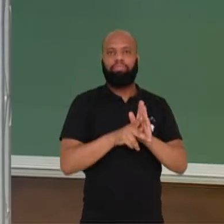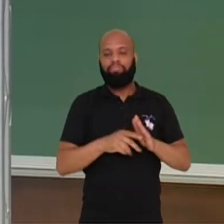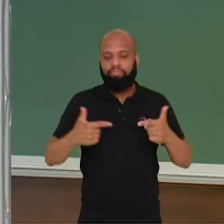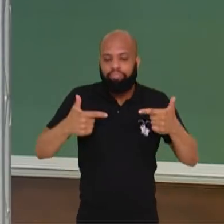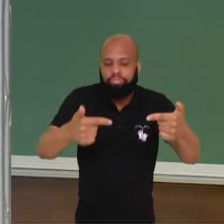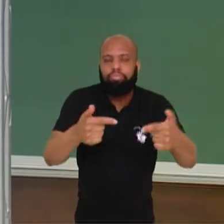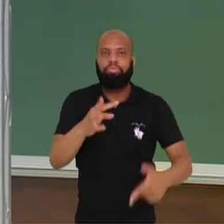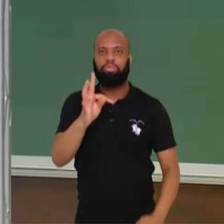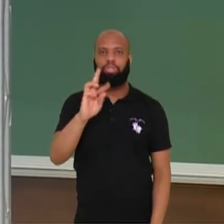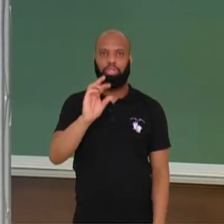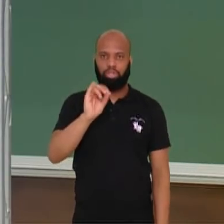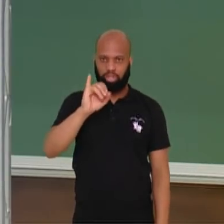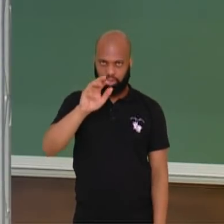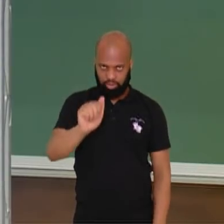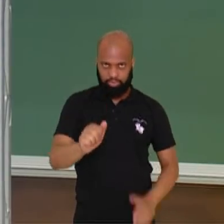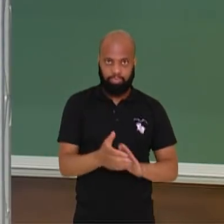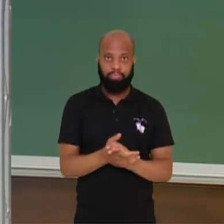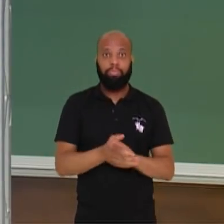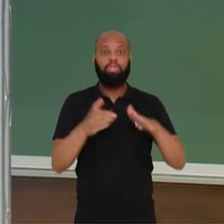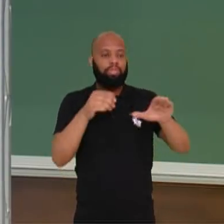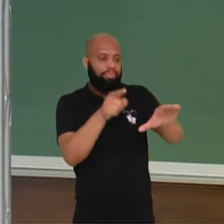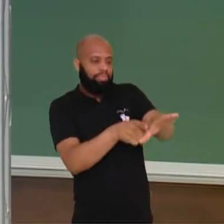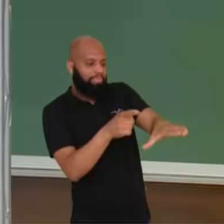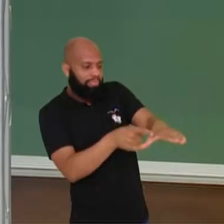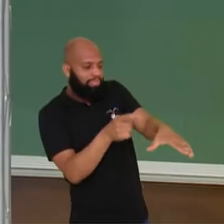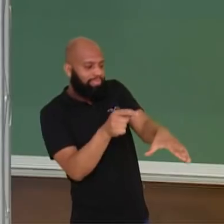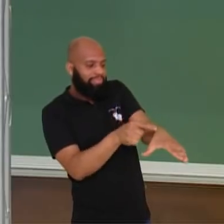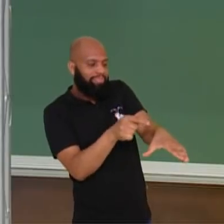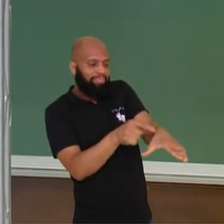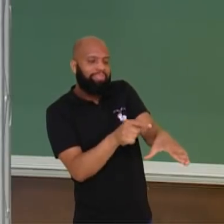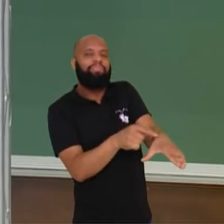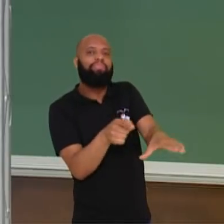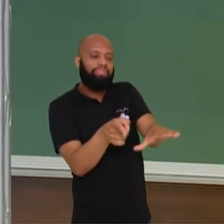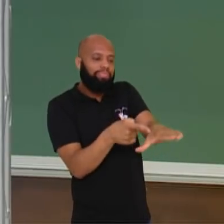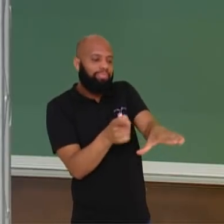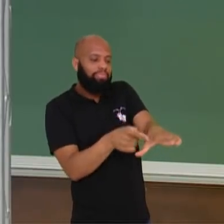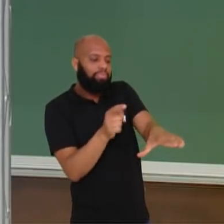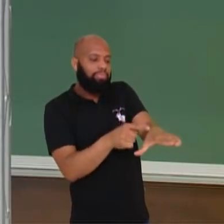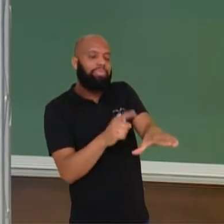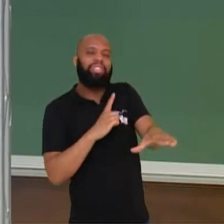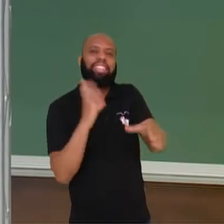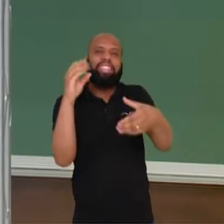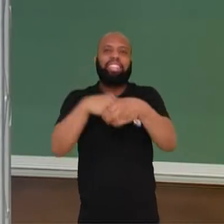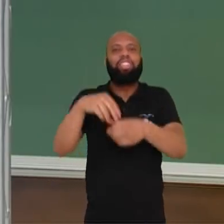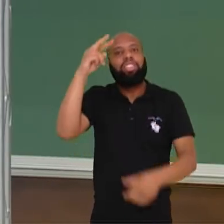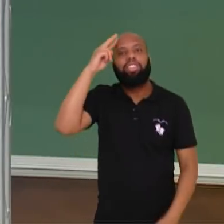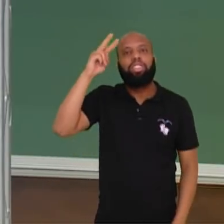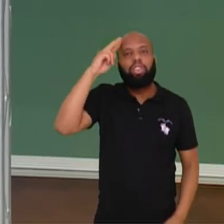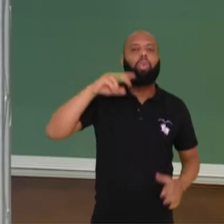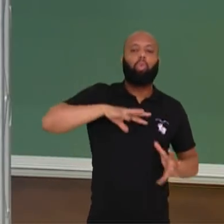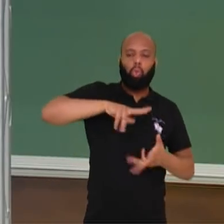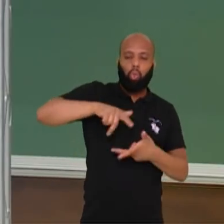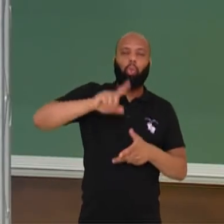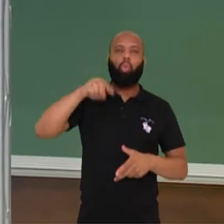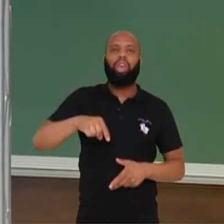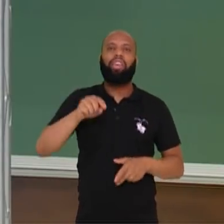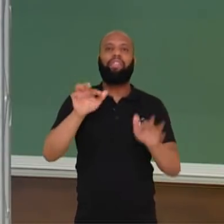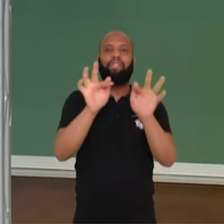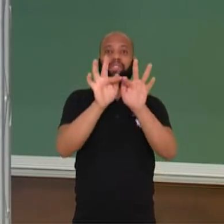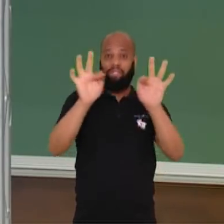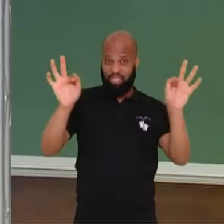bem, calcanhar de Aquiles acabou entrando para a história do mundo, como uma frase